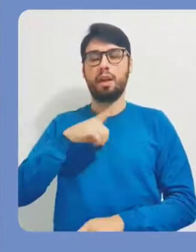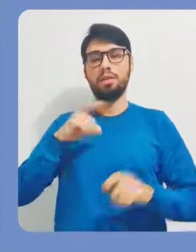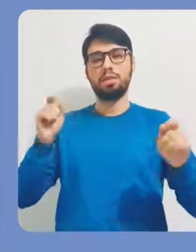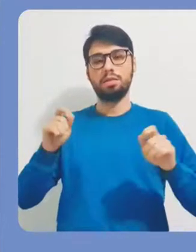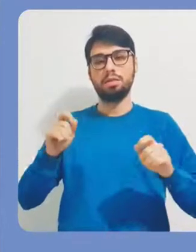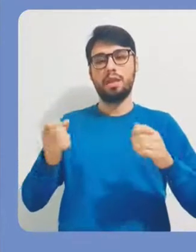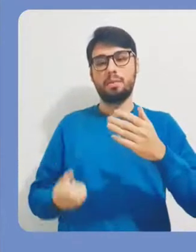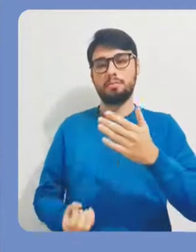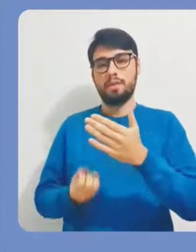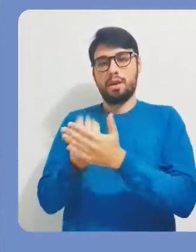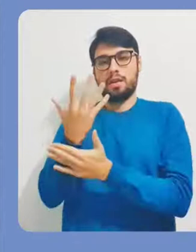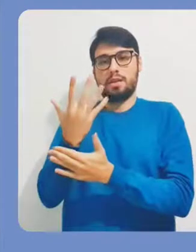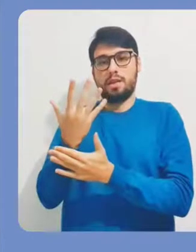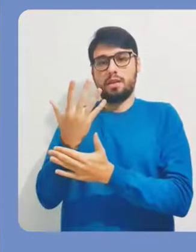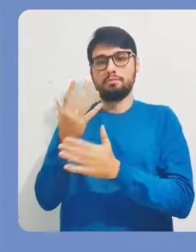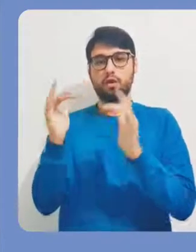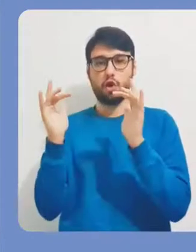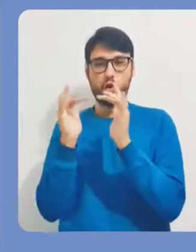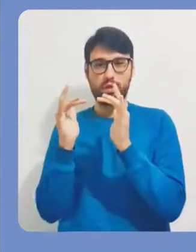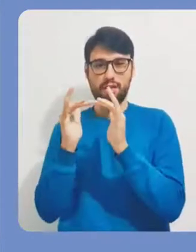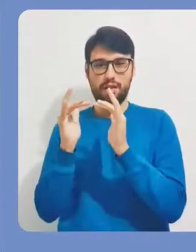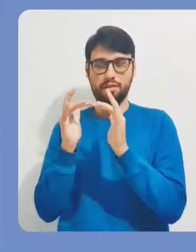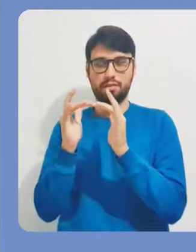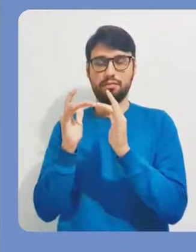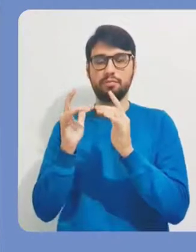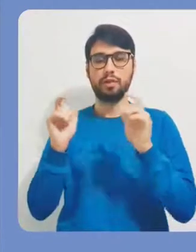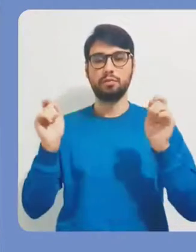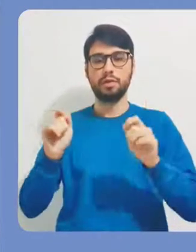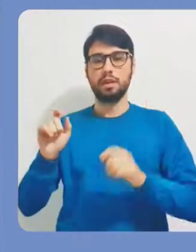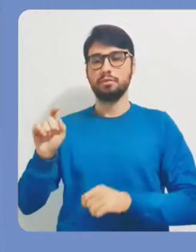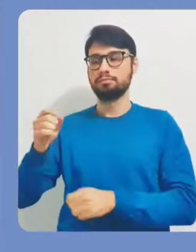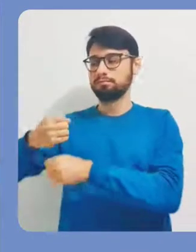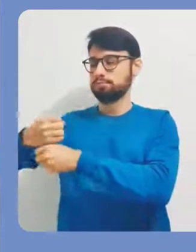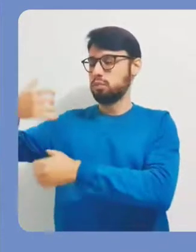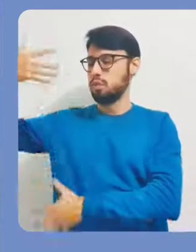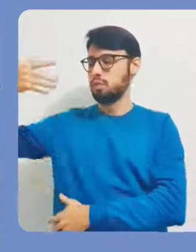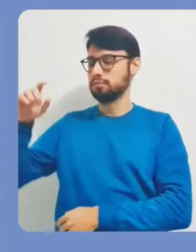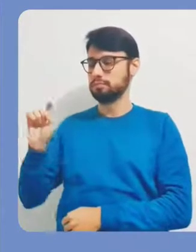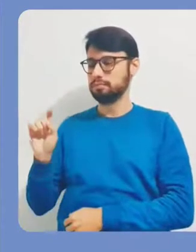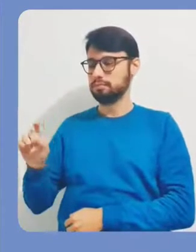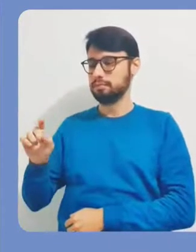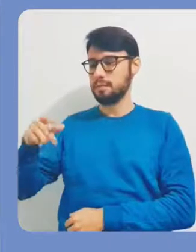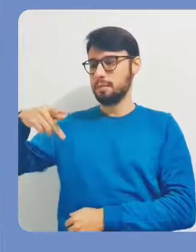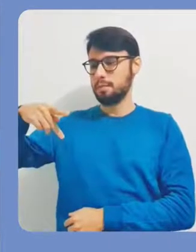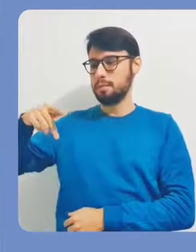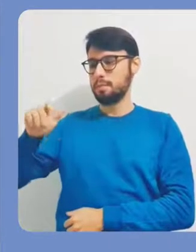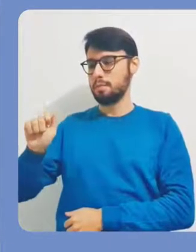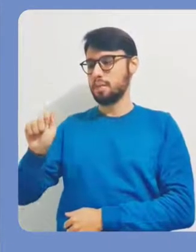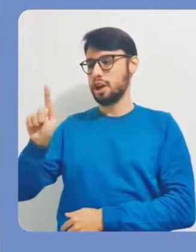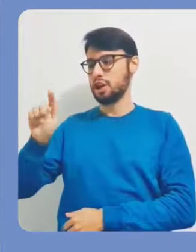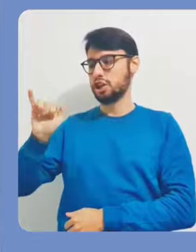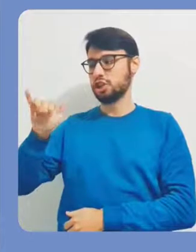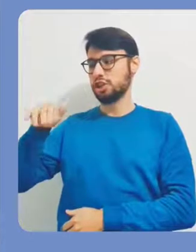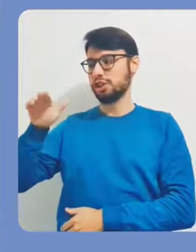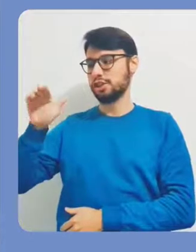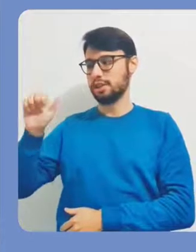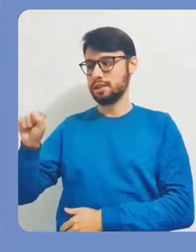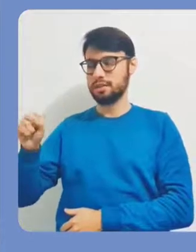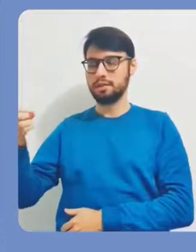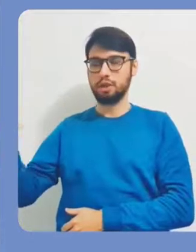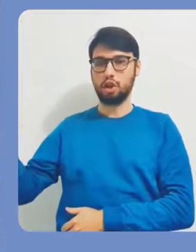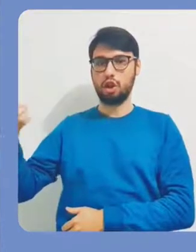minha página de contato. Então, eu venho aqui e clico na opção Páginas, Adicionar Nova.